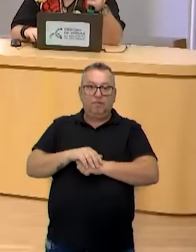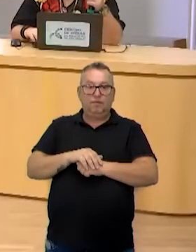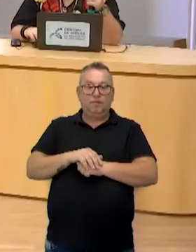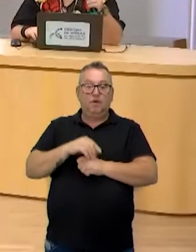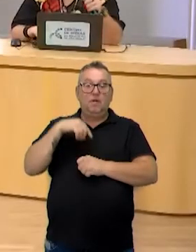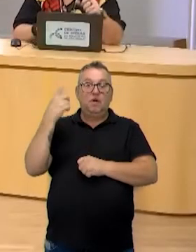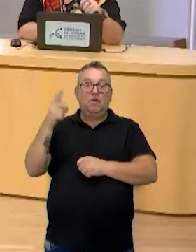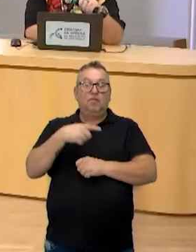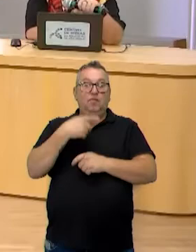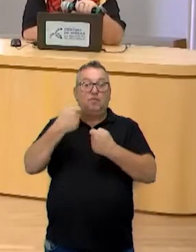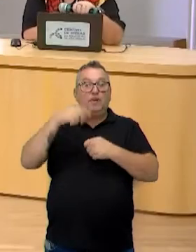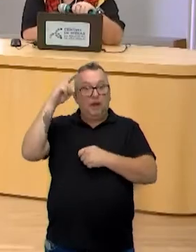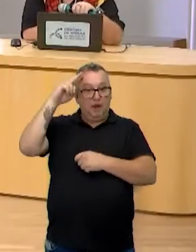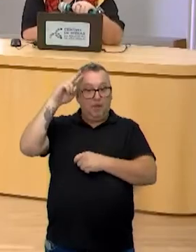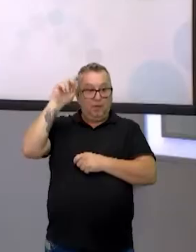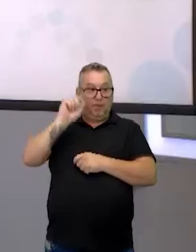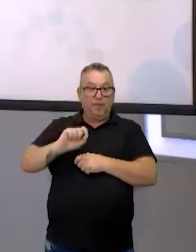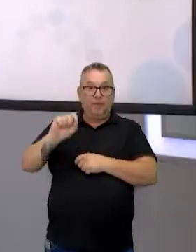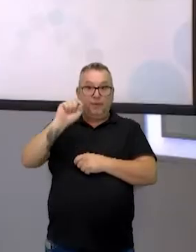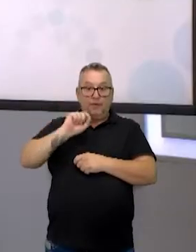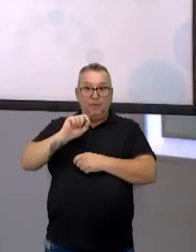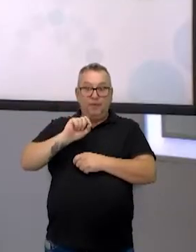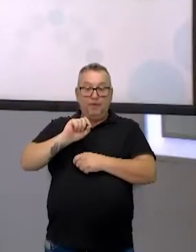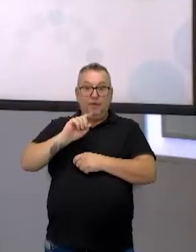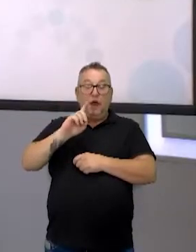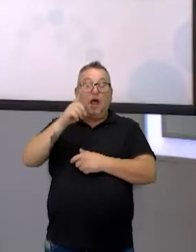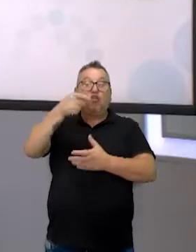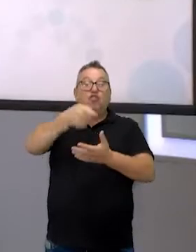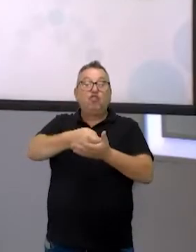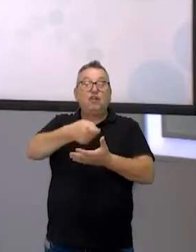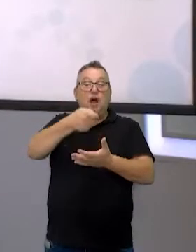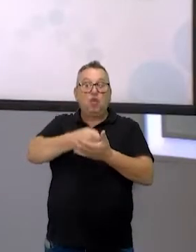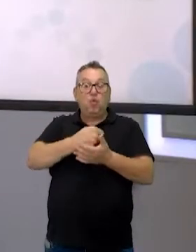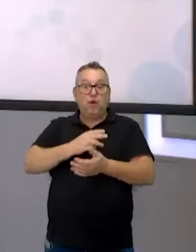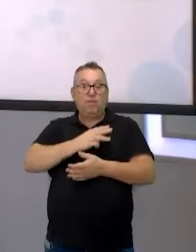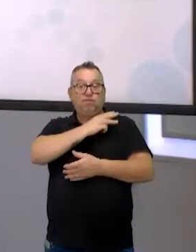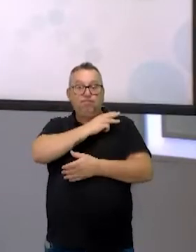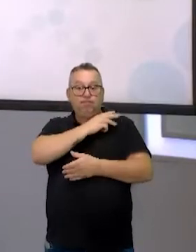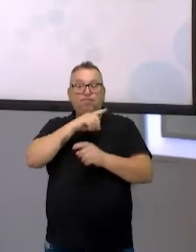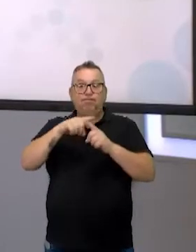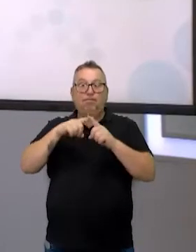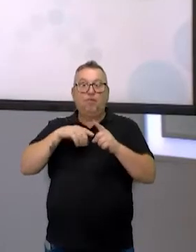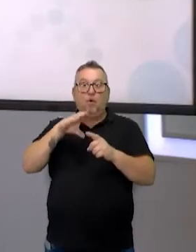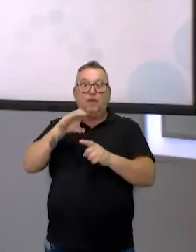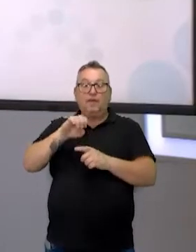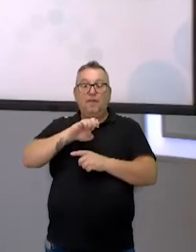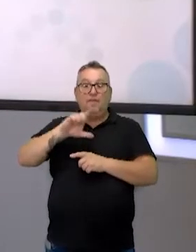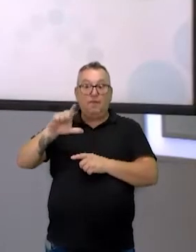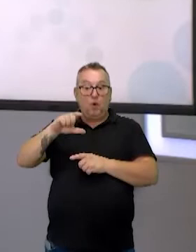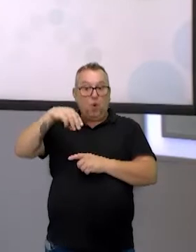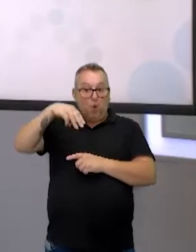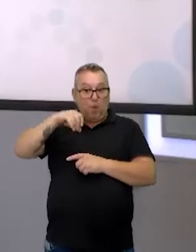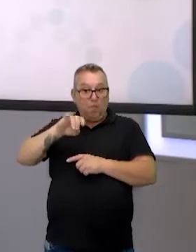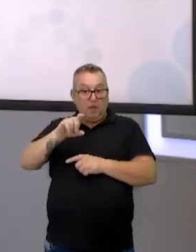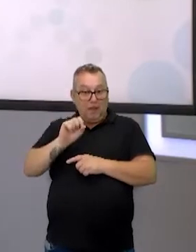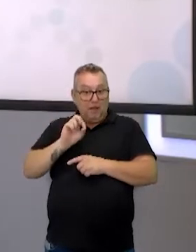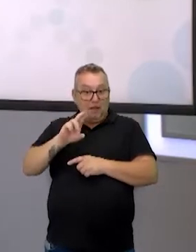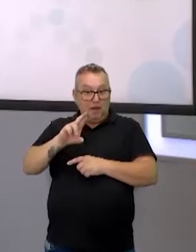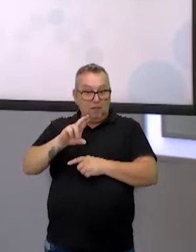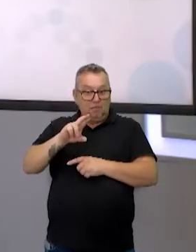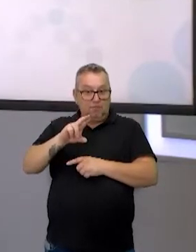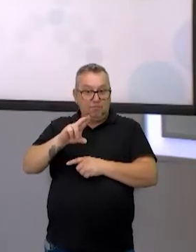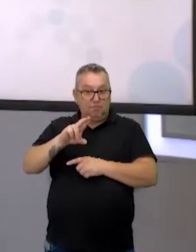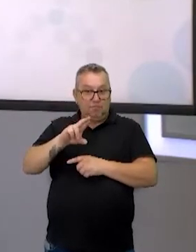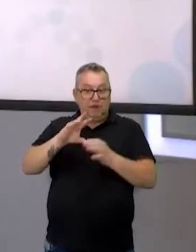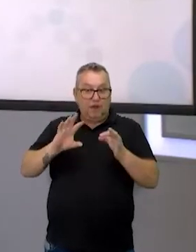gente precisa lembrar, galera, que a ditadura no Brasil, ela foi de caráter civil-militar. Ou seja,